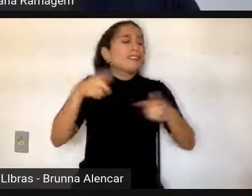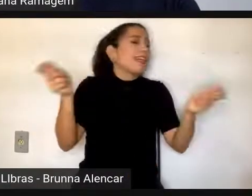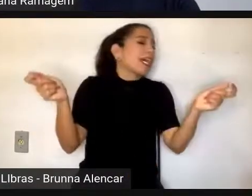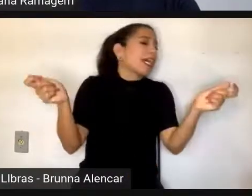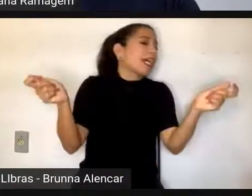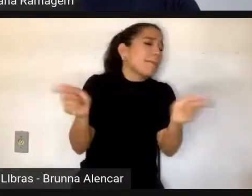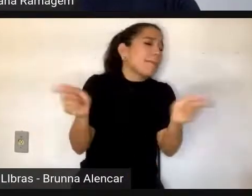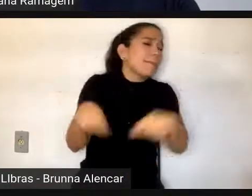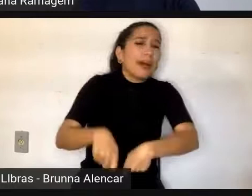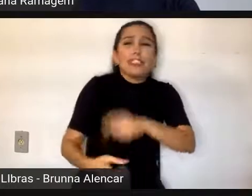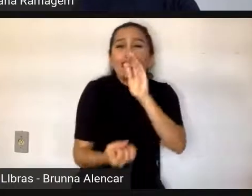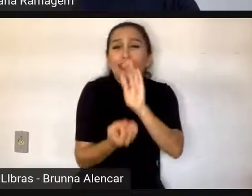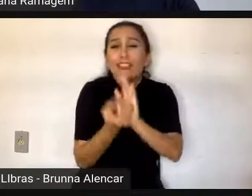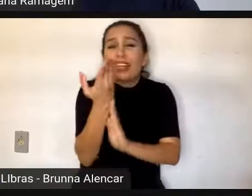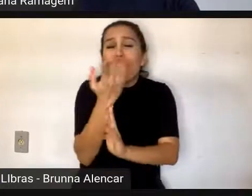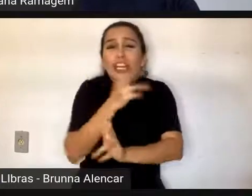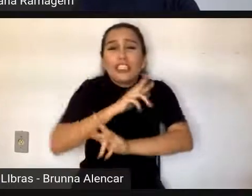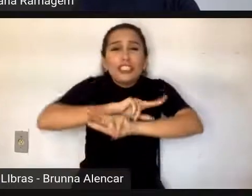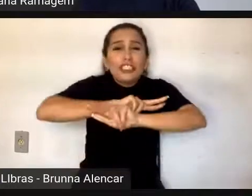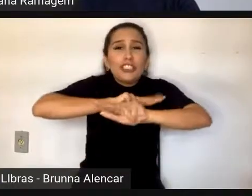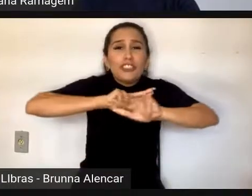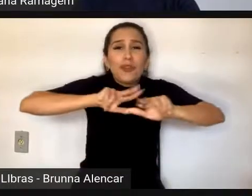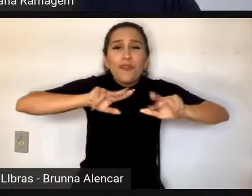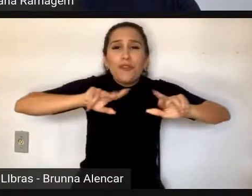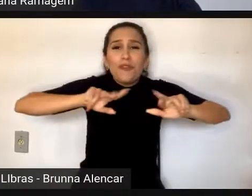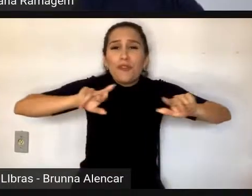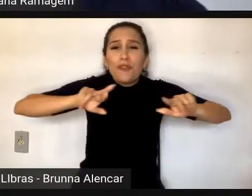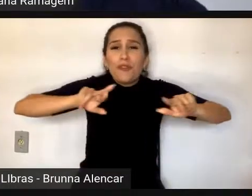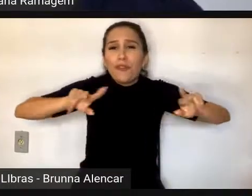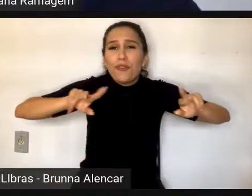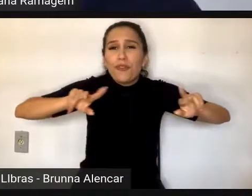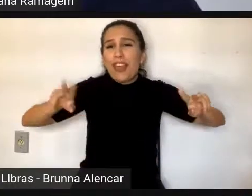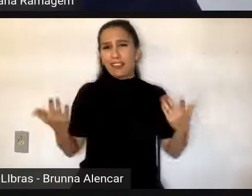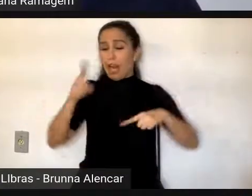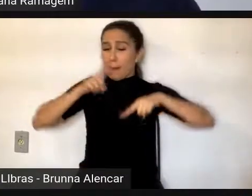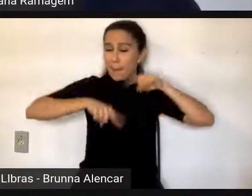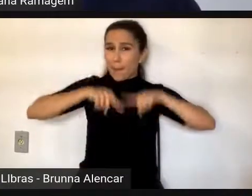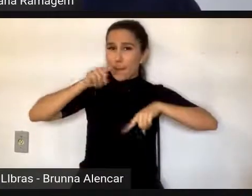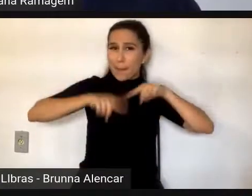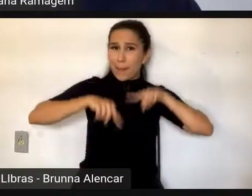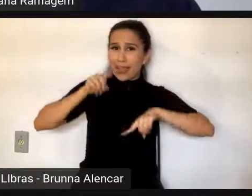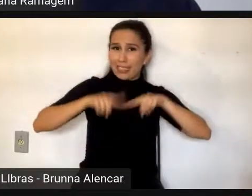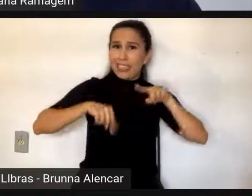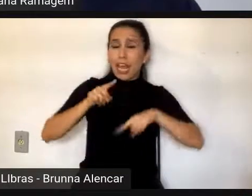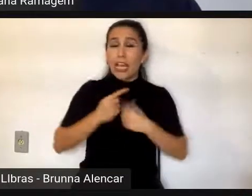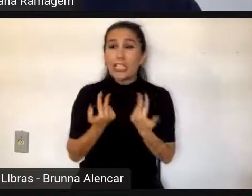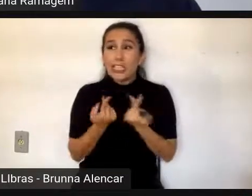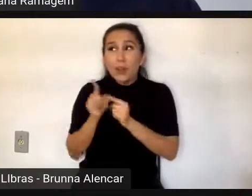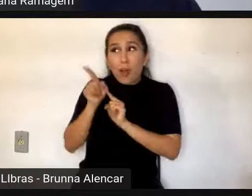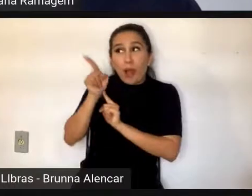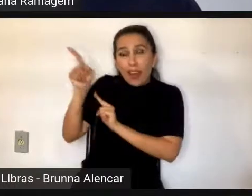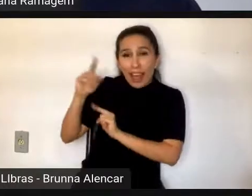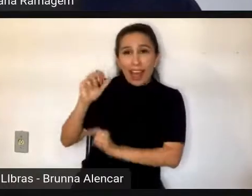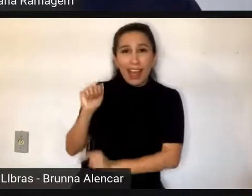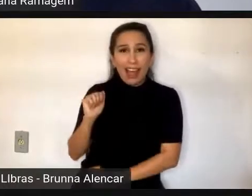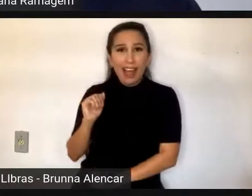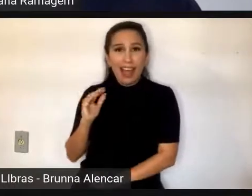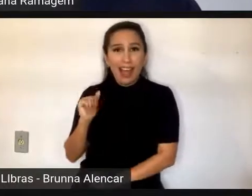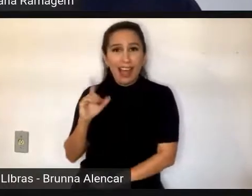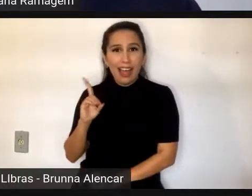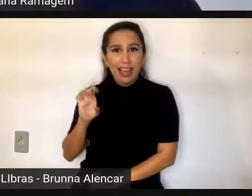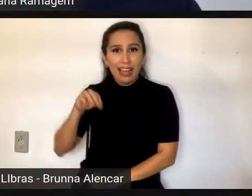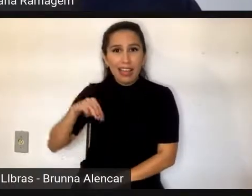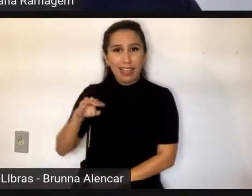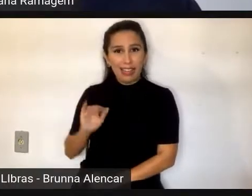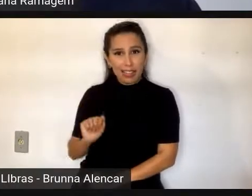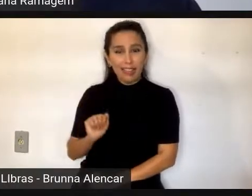você fazia na academia. E como dica para um movimento que você pode